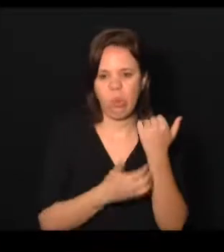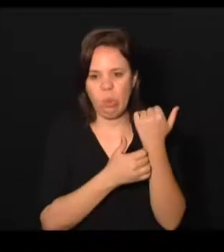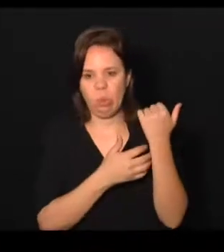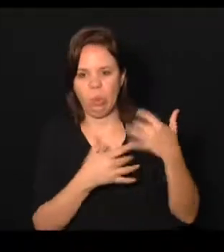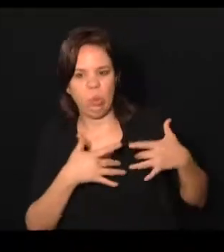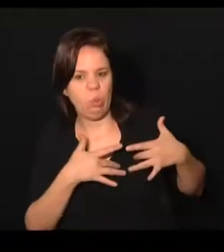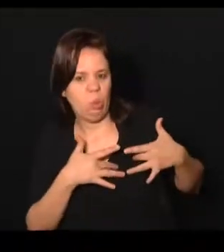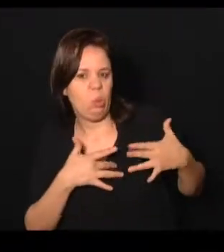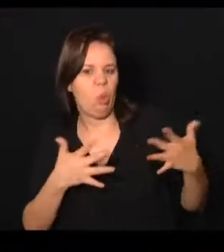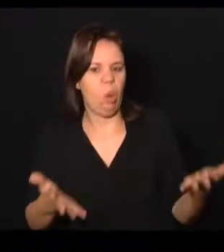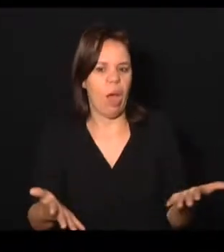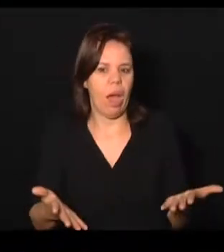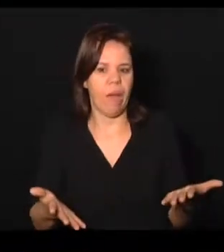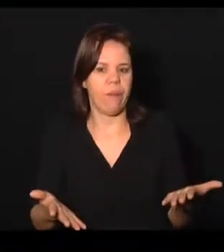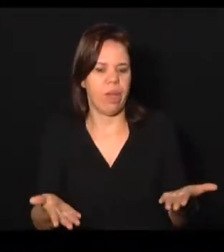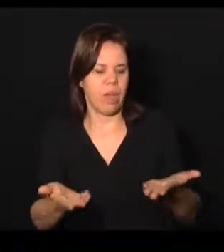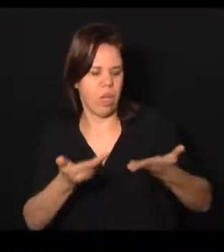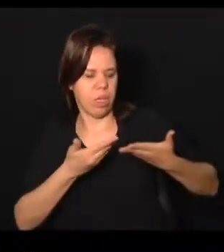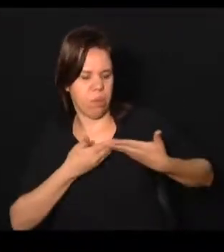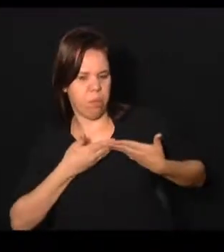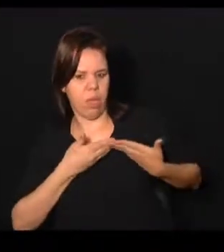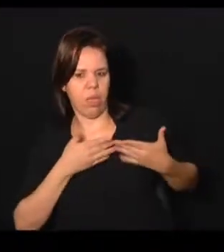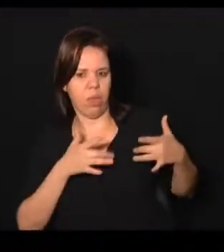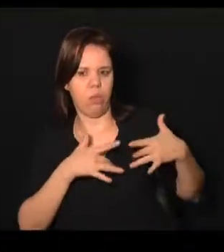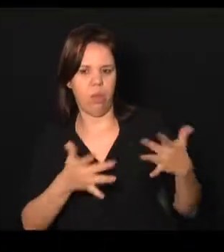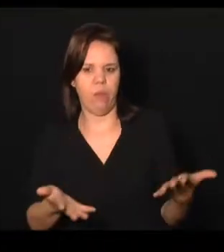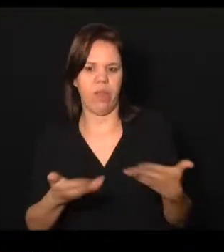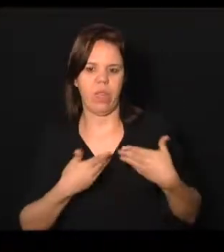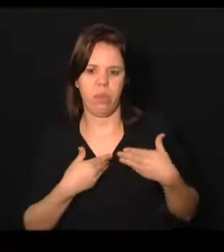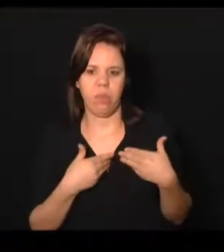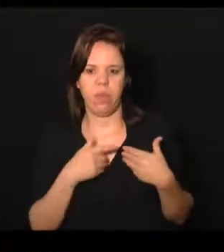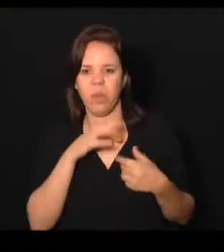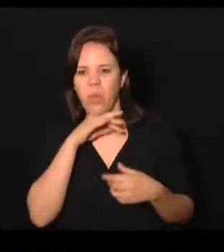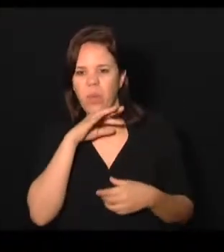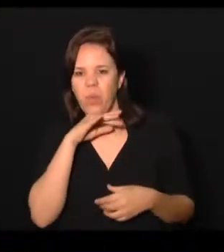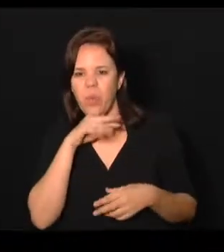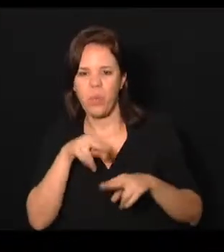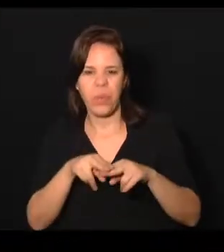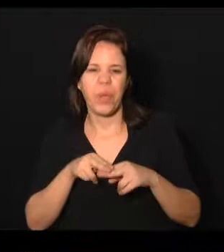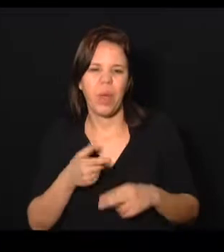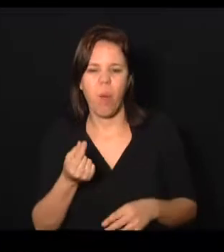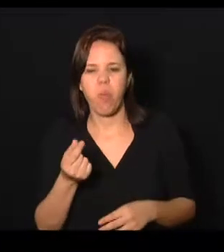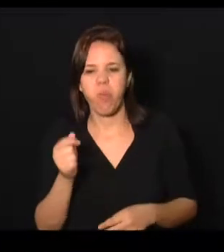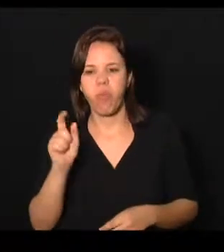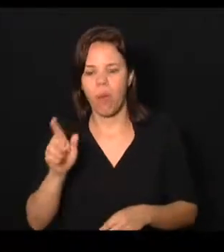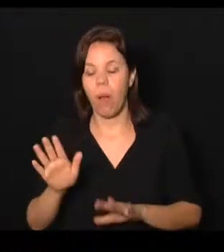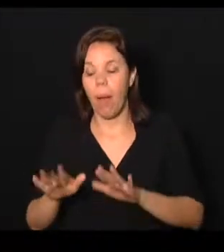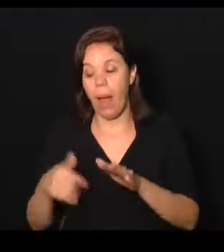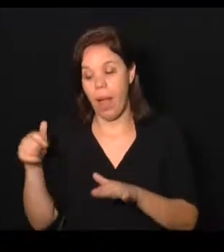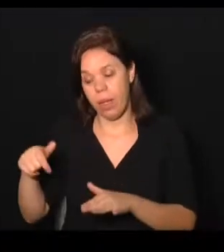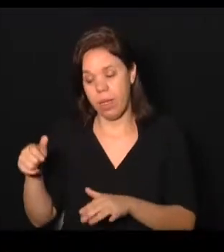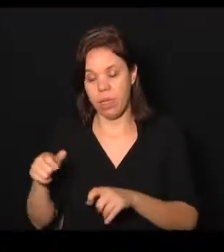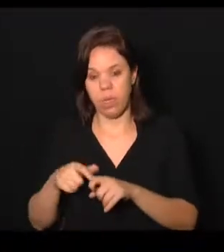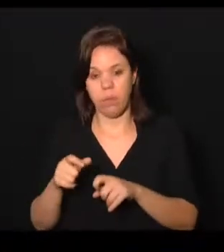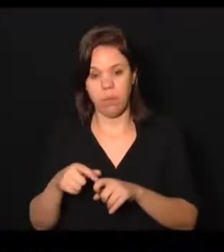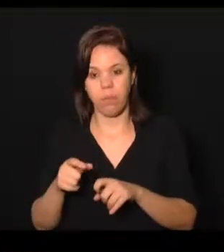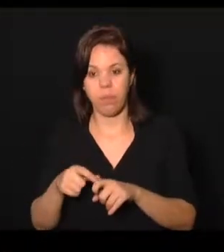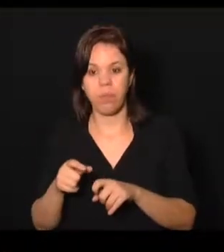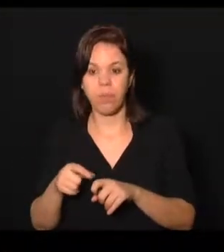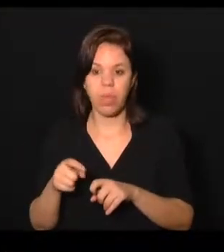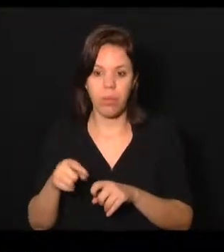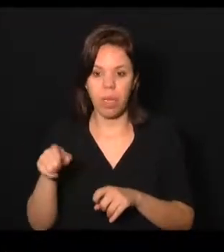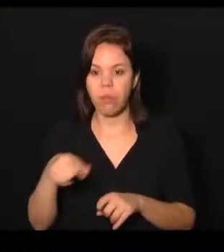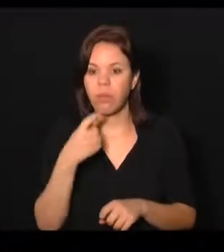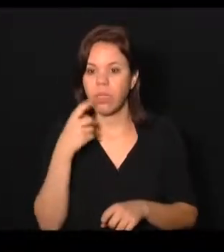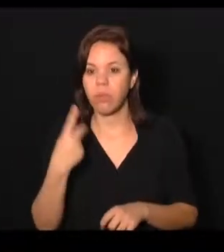verdadeira promiscuidade, tudo relacionado à necessidade financeira. Então, esse médico aqui de Campinas, o Dr. Leandro Grilo,